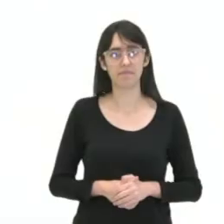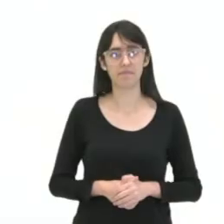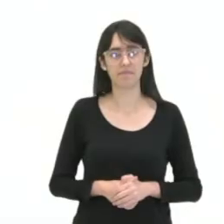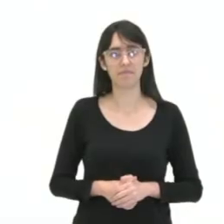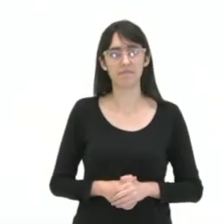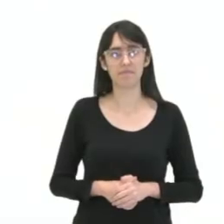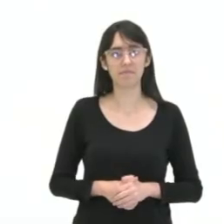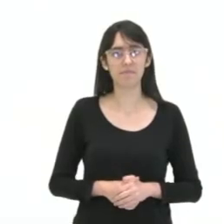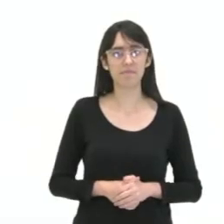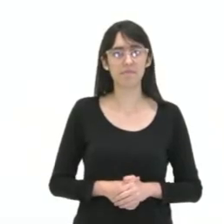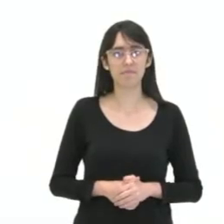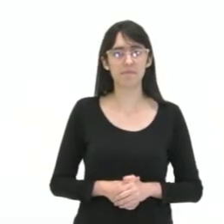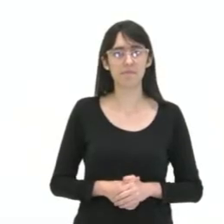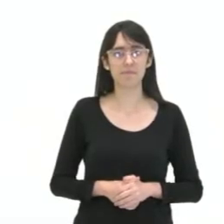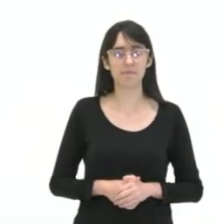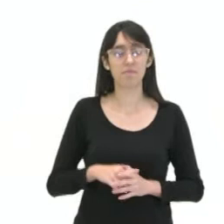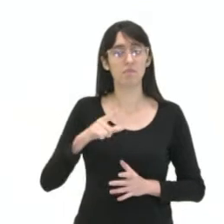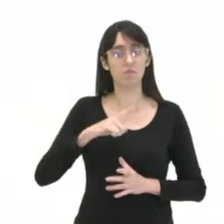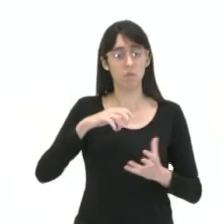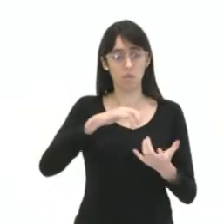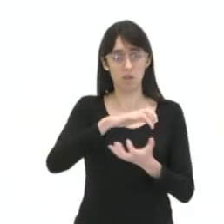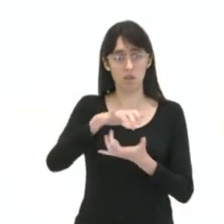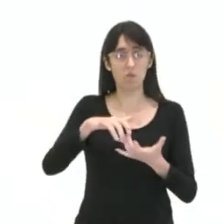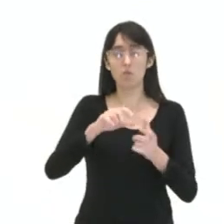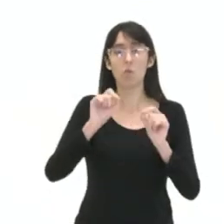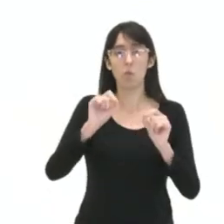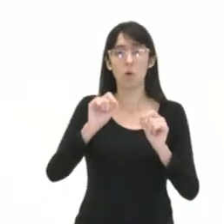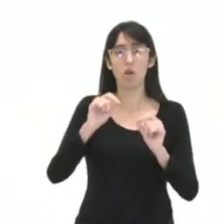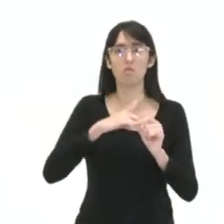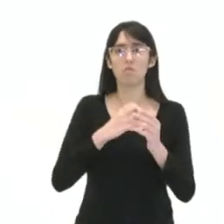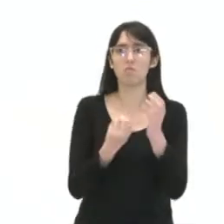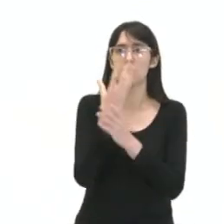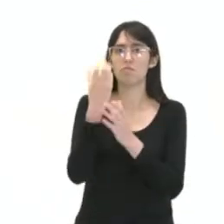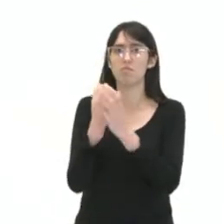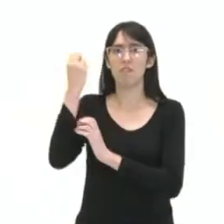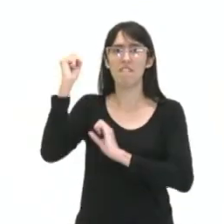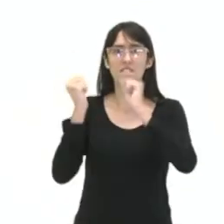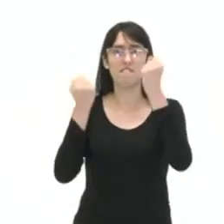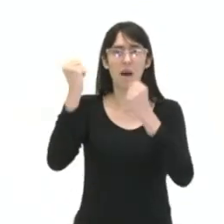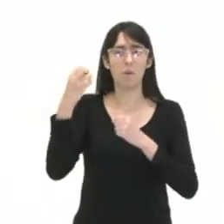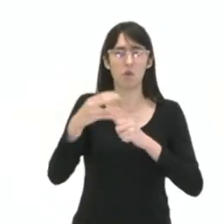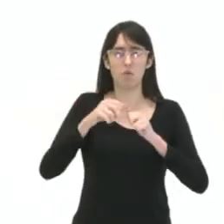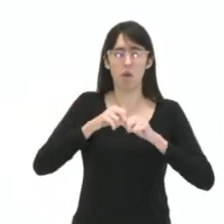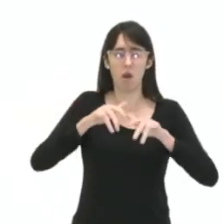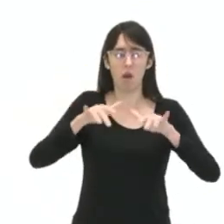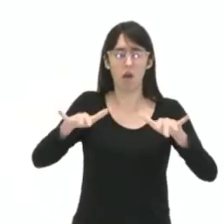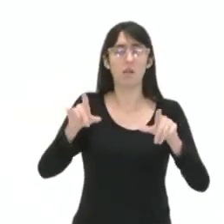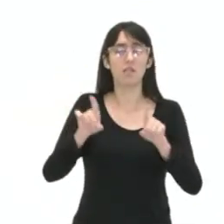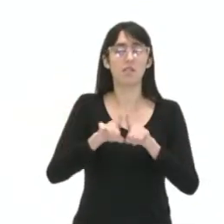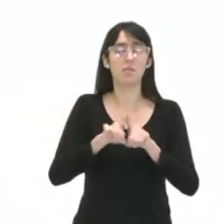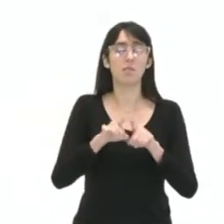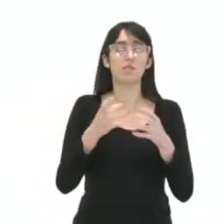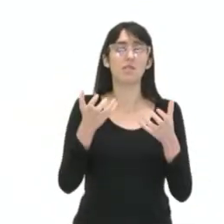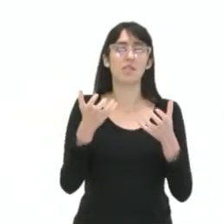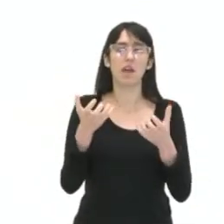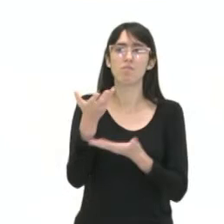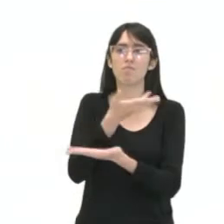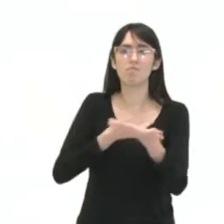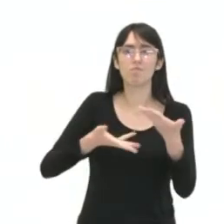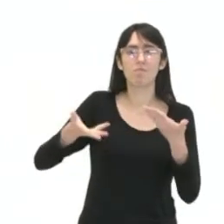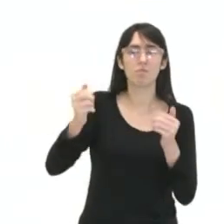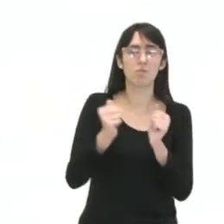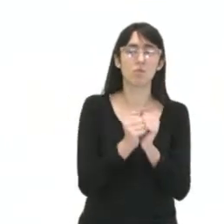A Revolução ocupou fábricas e fazendas, tentou implantar um modelo de coletivismo, mas